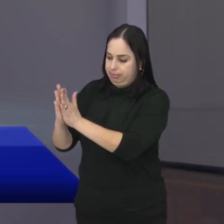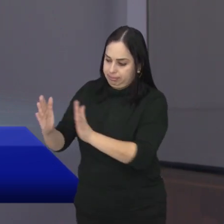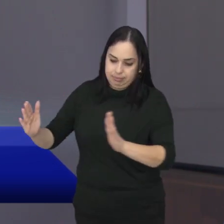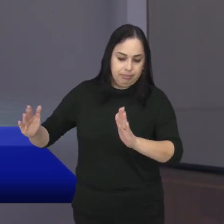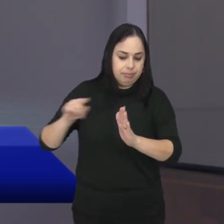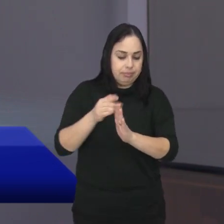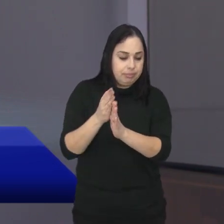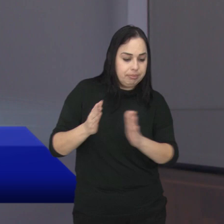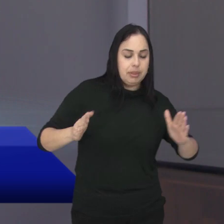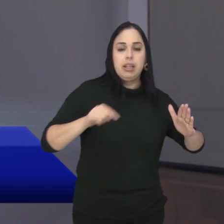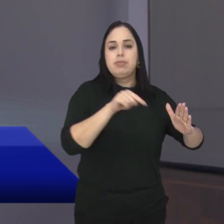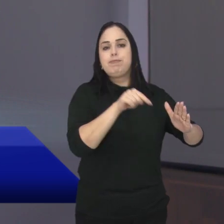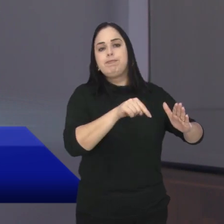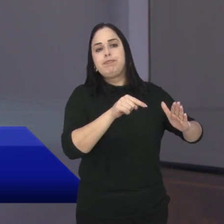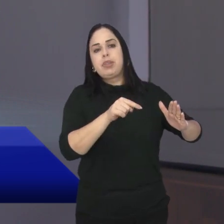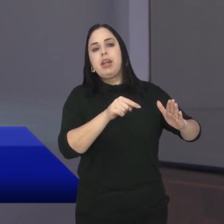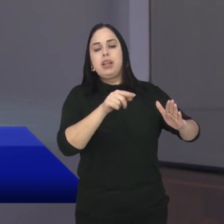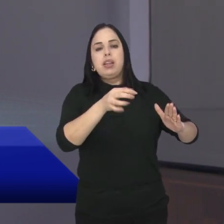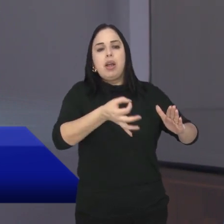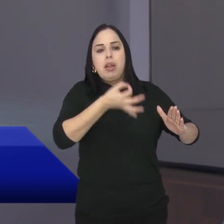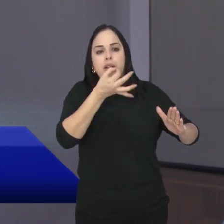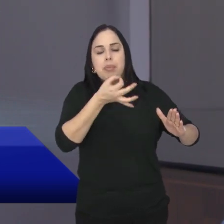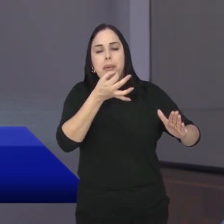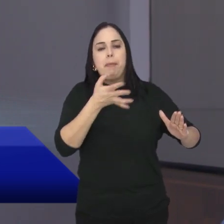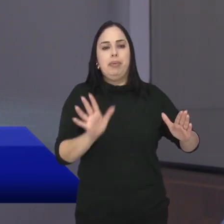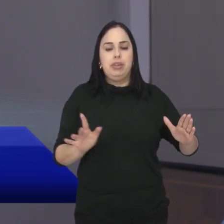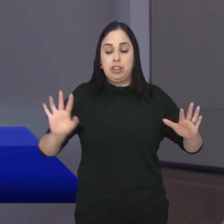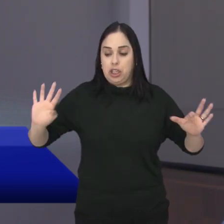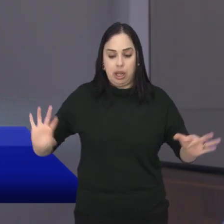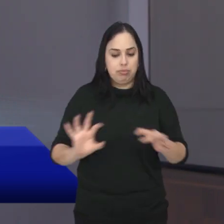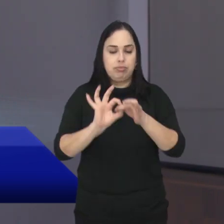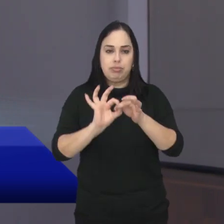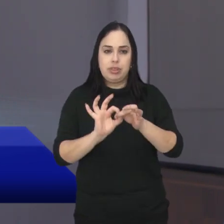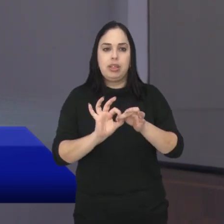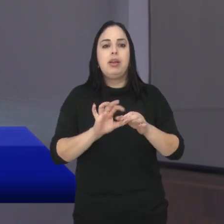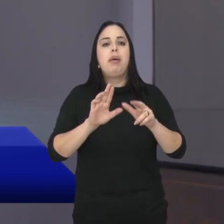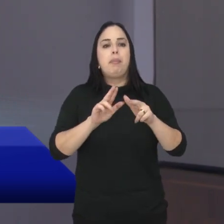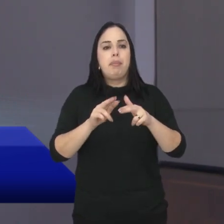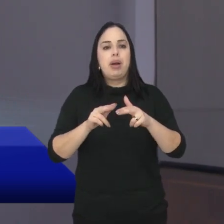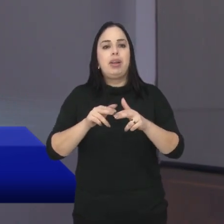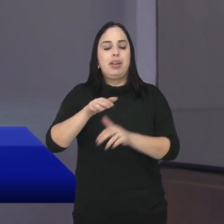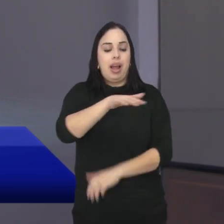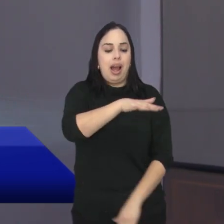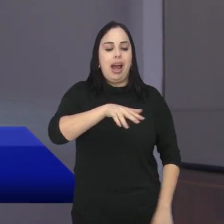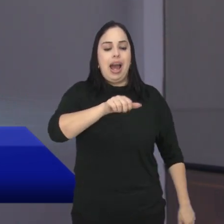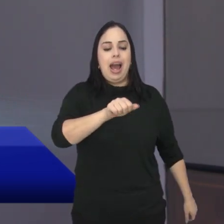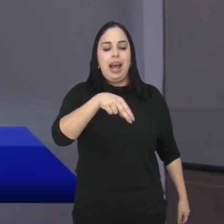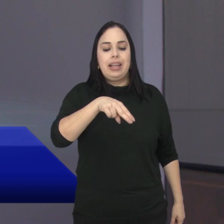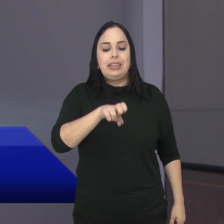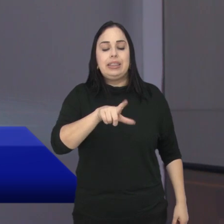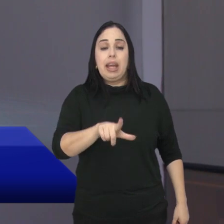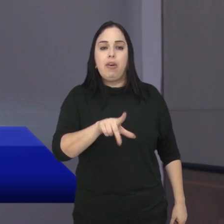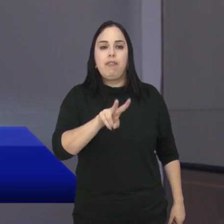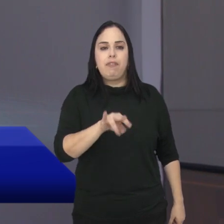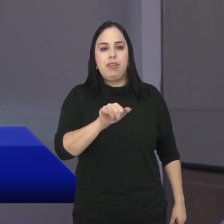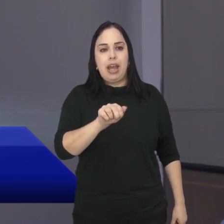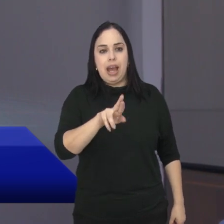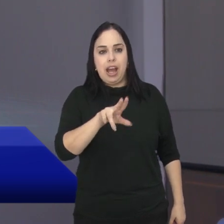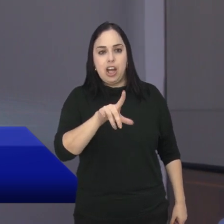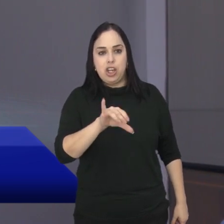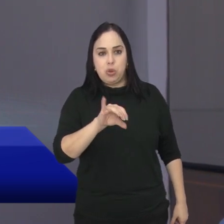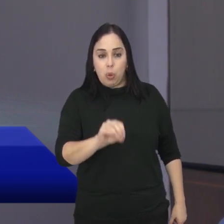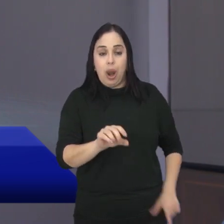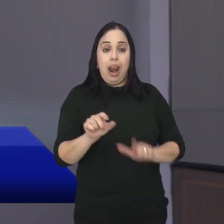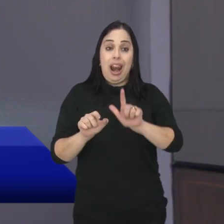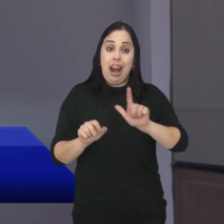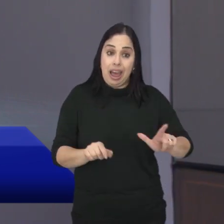fase, porém o diferencial da segunda fase que a gente está trabalhando ela como um conceito de anel viário. Então a gente está chamando como anel viário leste, ela foi licitada com esse nome,